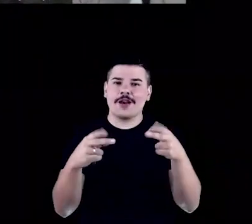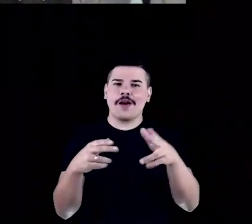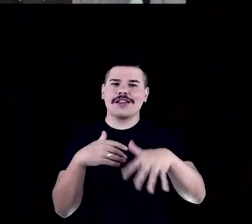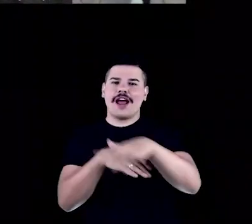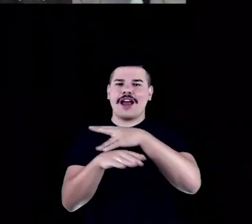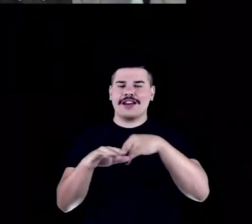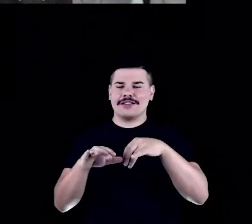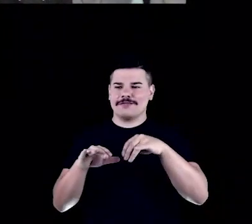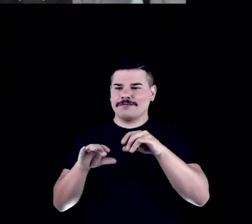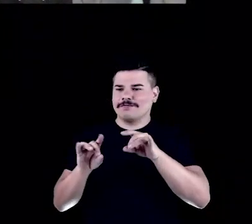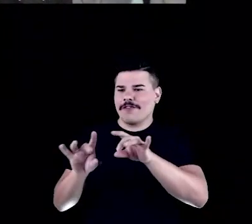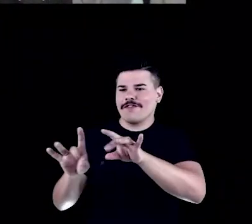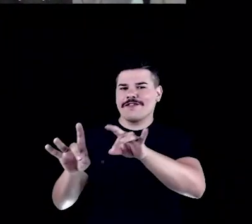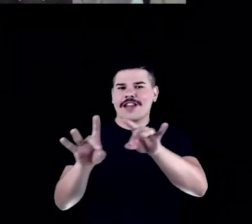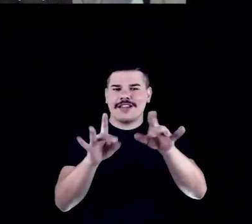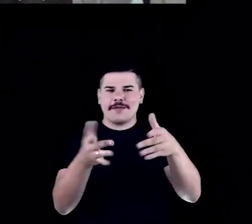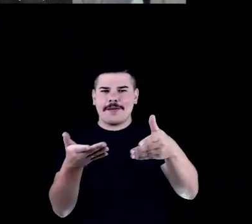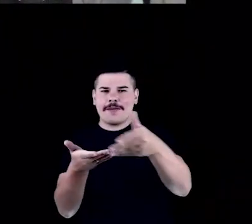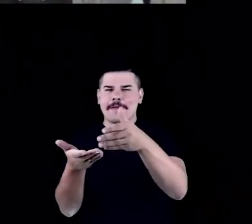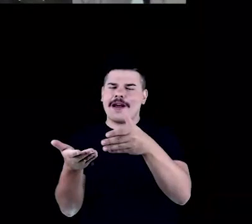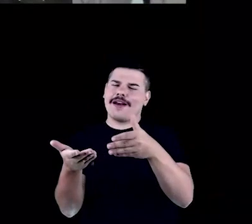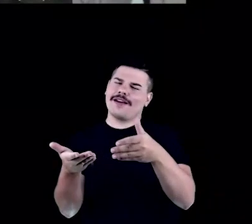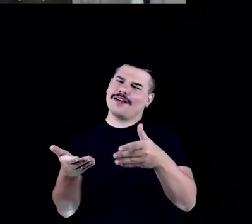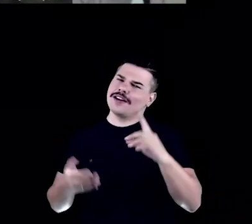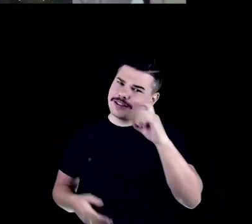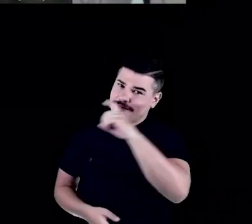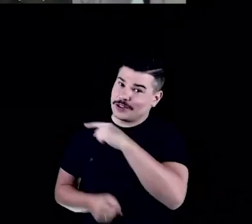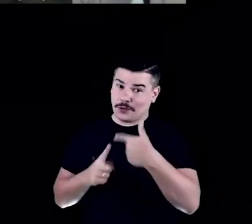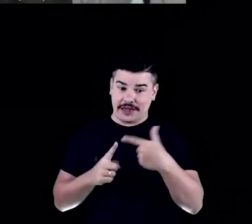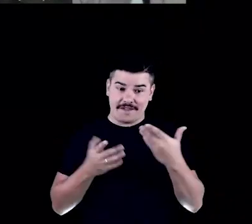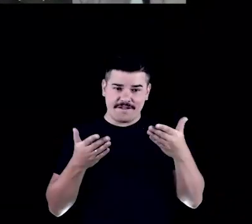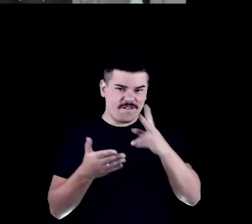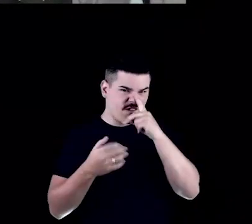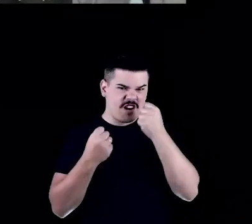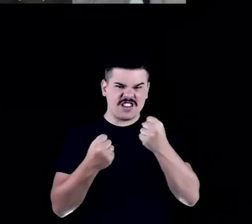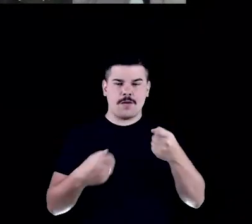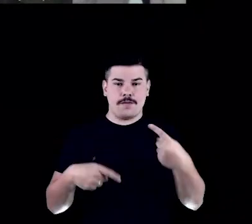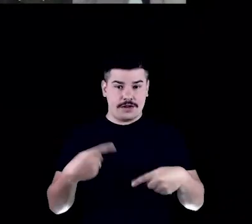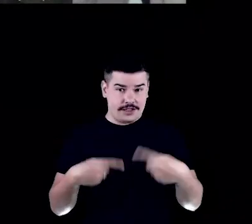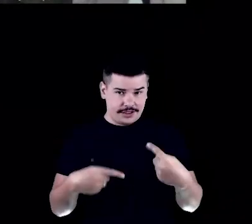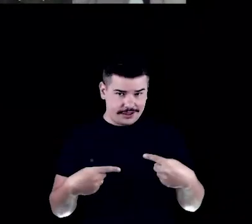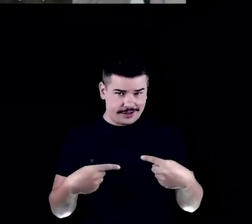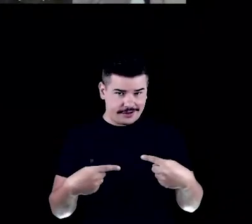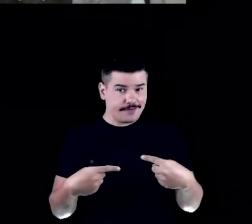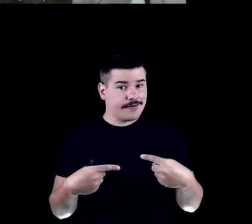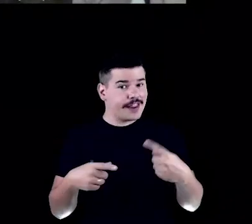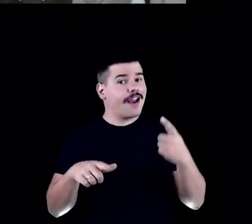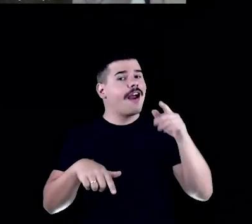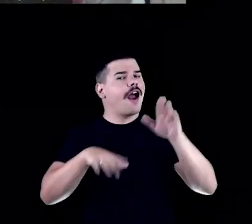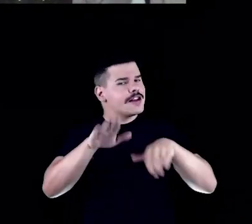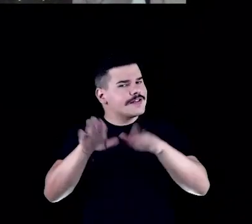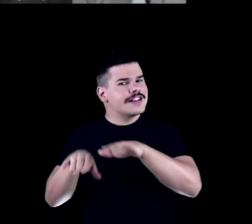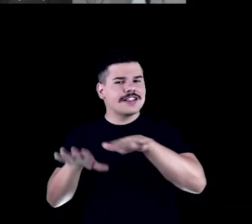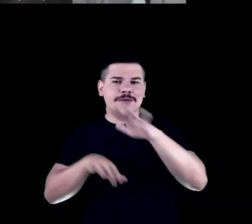comumente são mercadológicas, sabe? Que eu acho que é uma coisa muito difícil, porque essa afirmação política, às vezes, ela